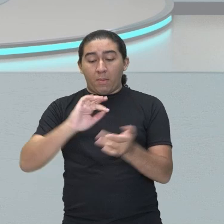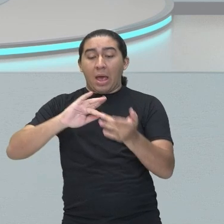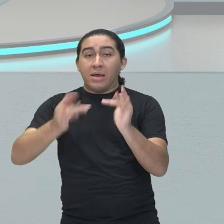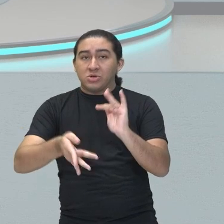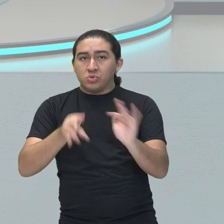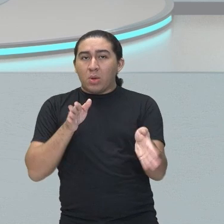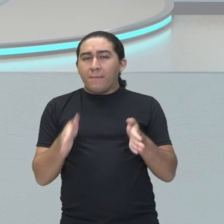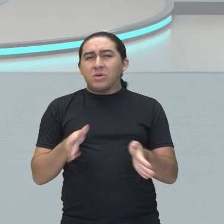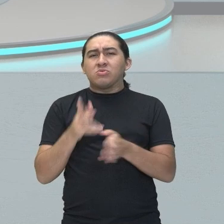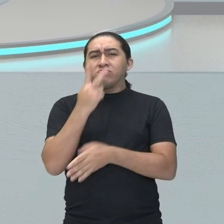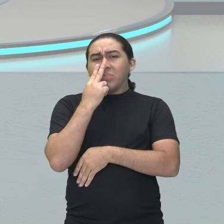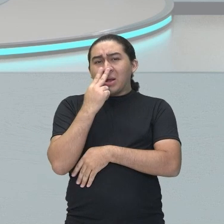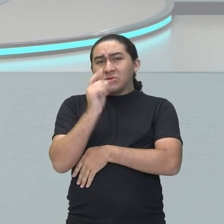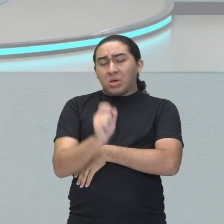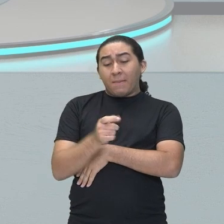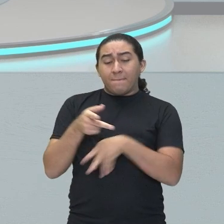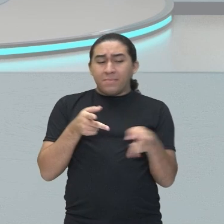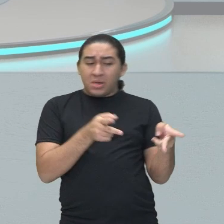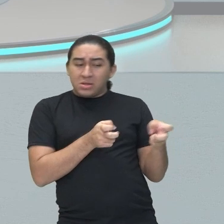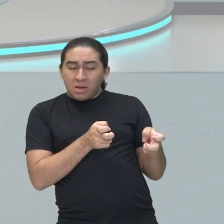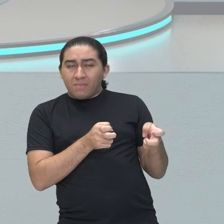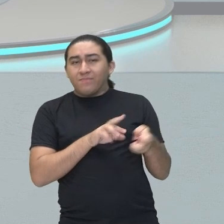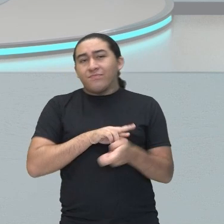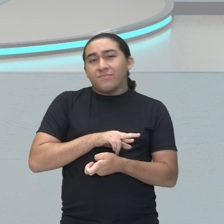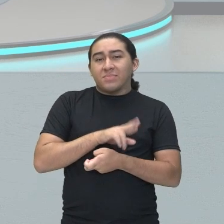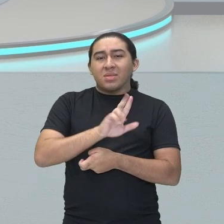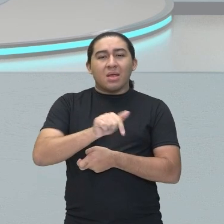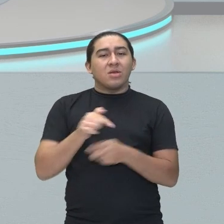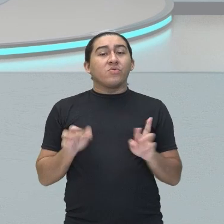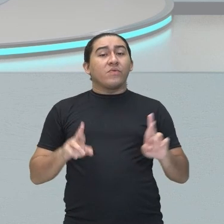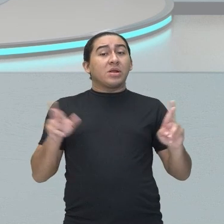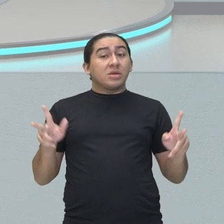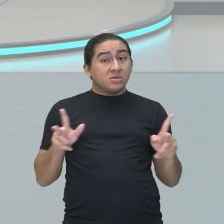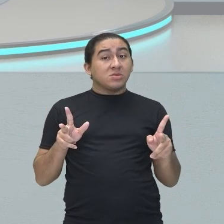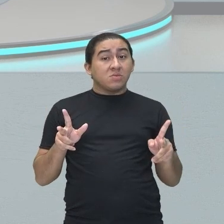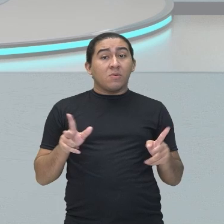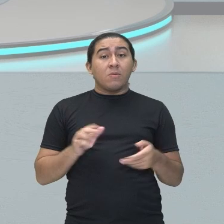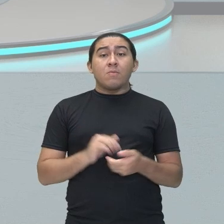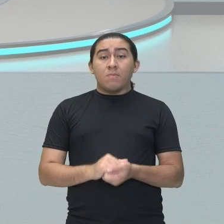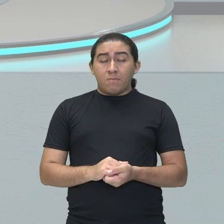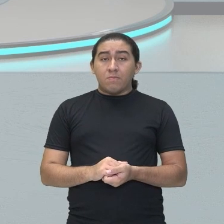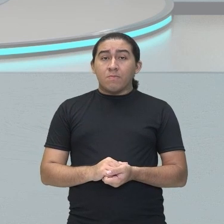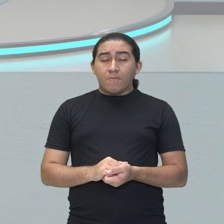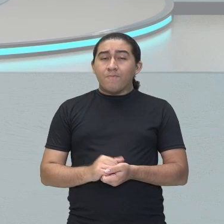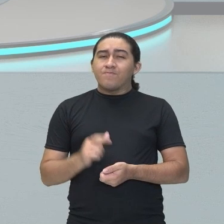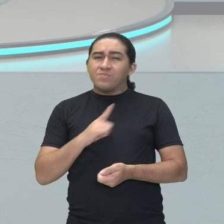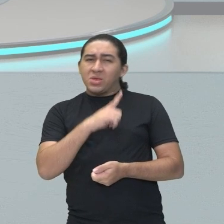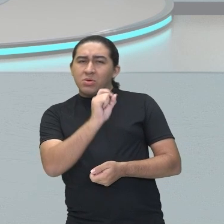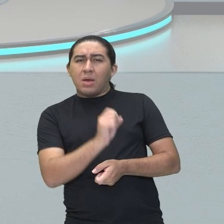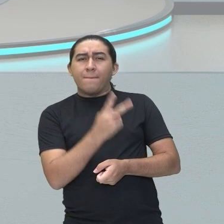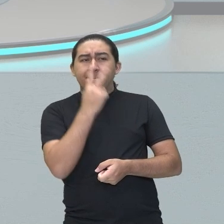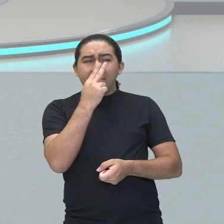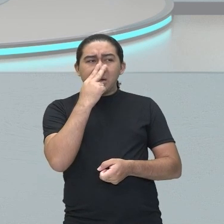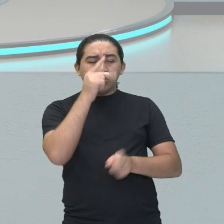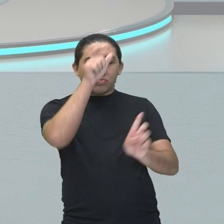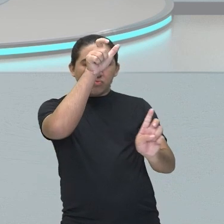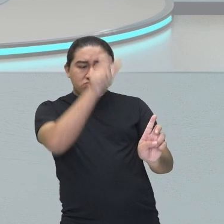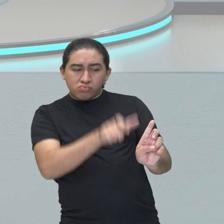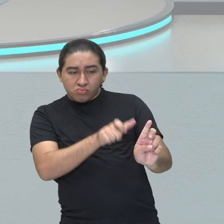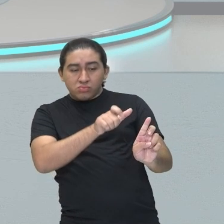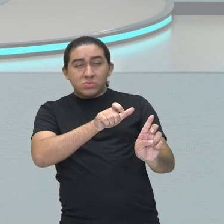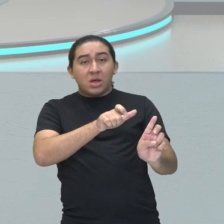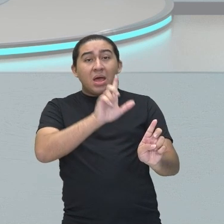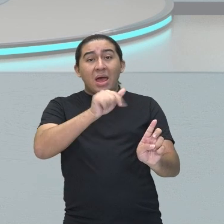é visto como um bom selvagem. E então ele é visto de uma forma idealizada, ele é visto como